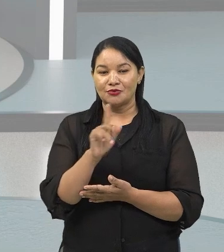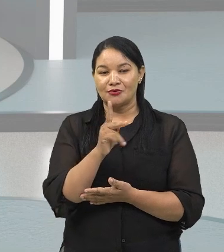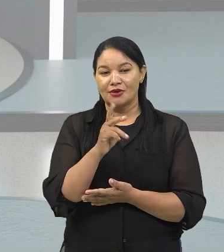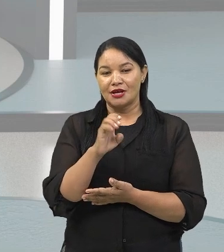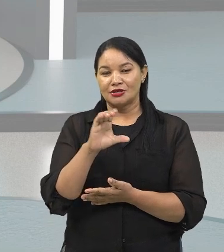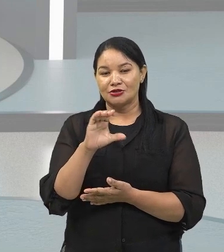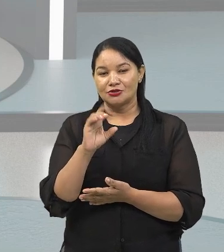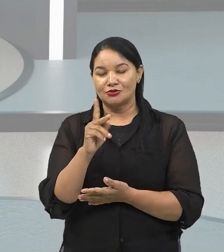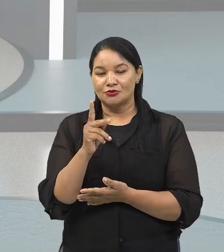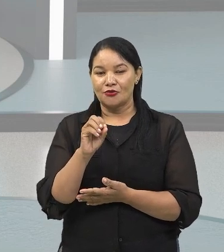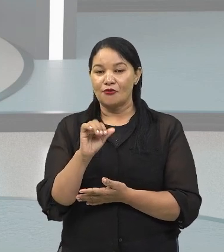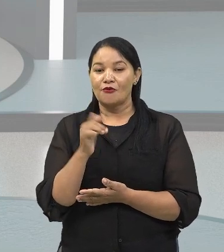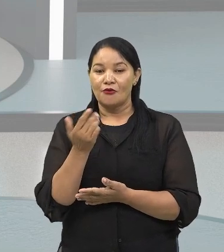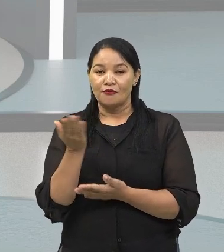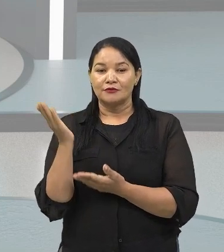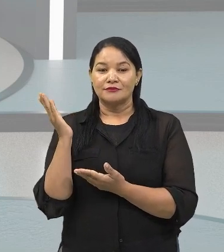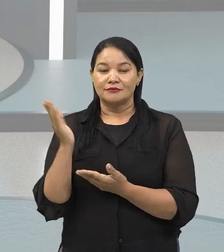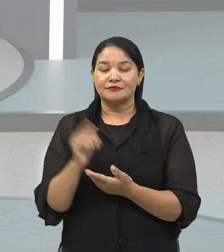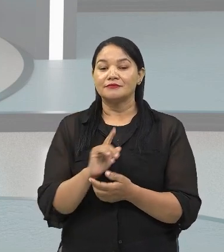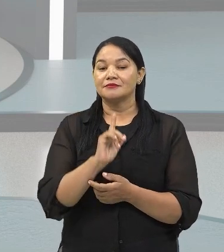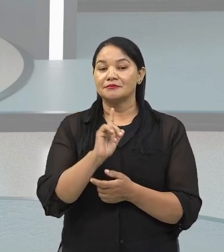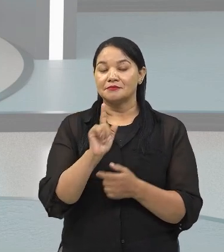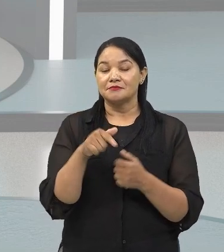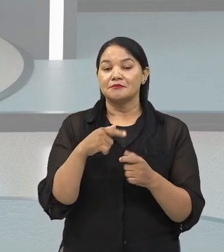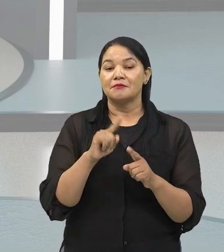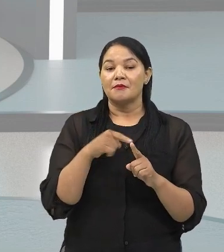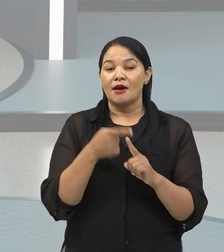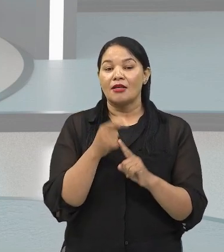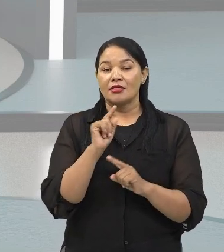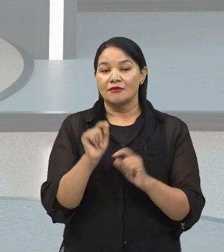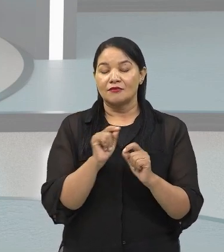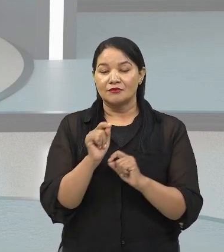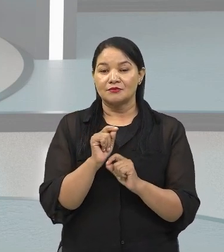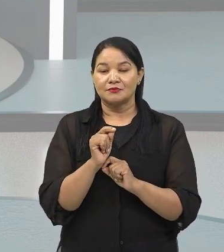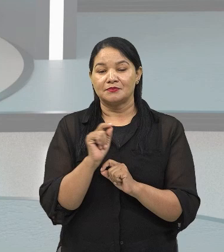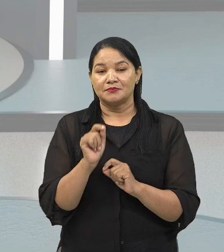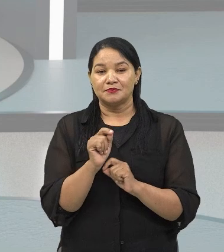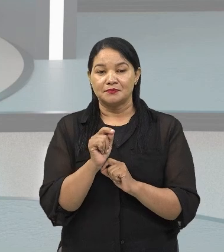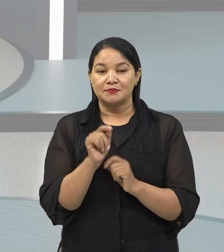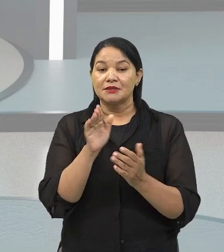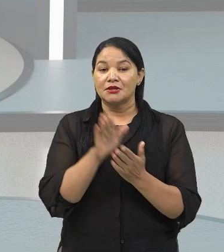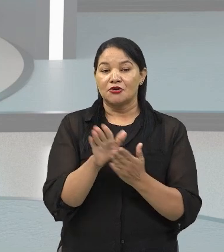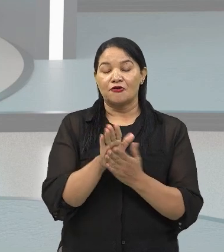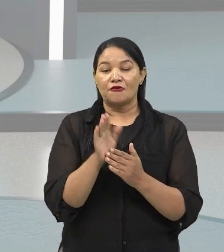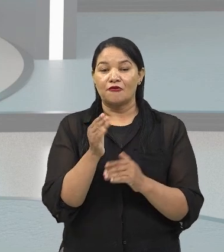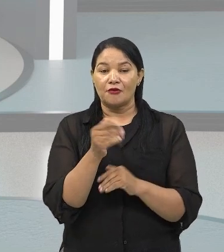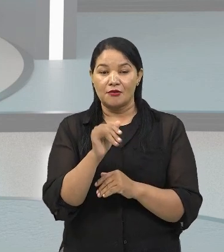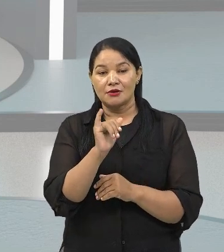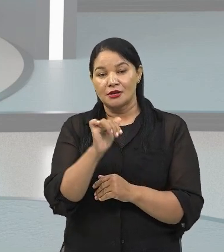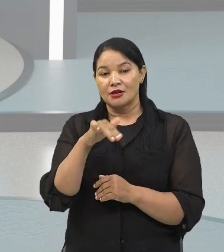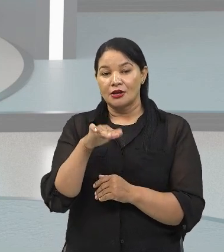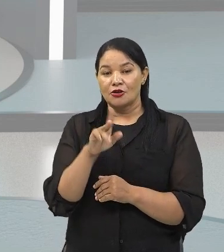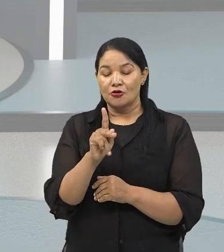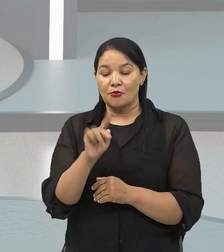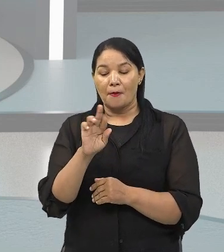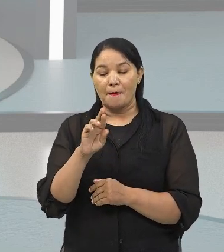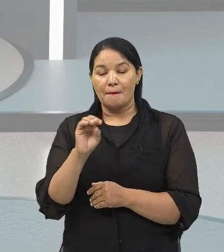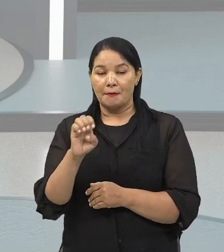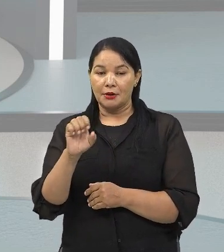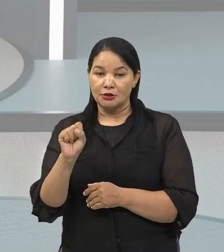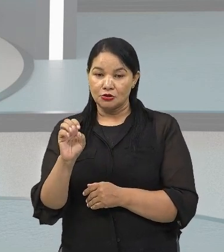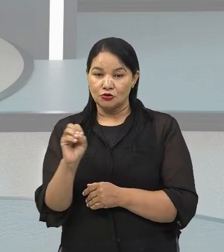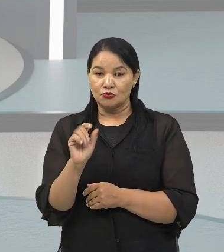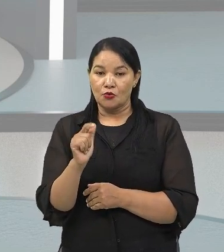Ok? Vamos mais, tem mais verbos. O verbo imprimir. Imprimir, o particípio pode ser